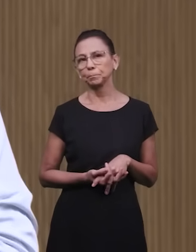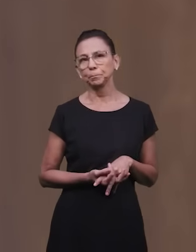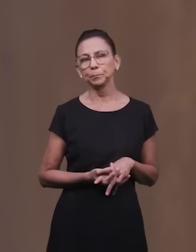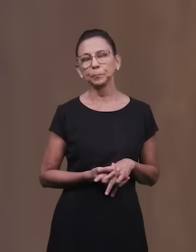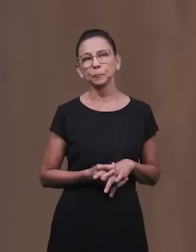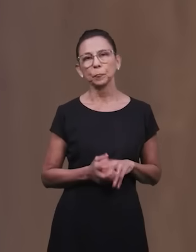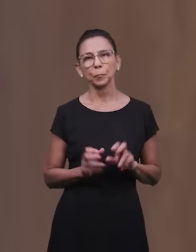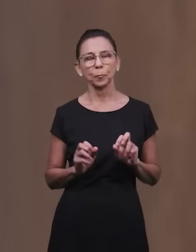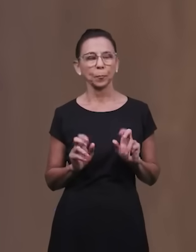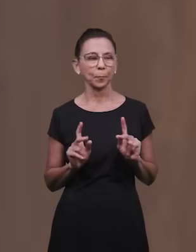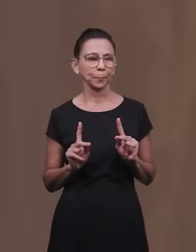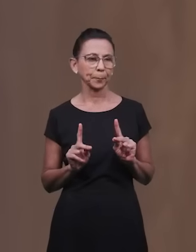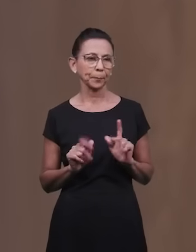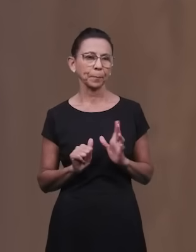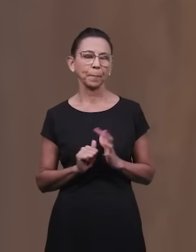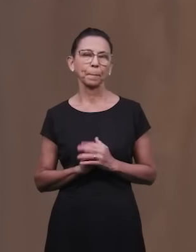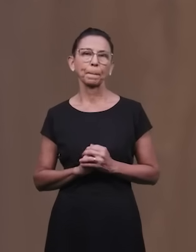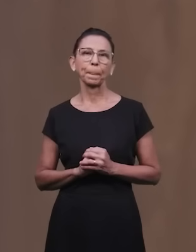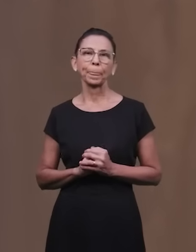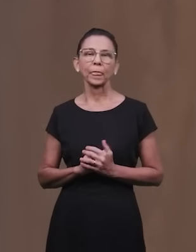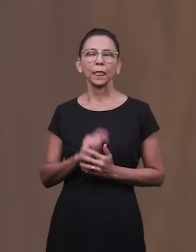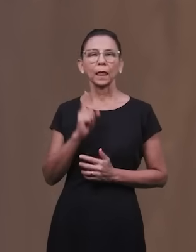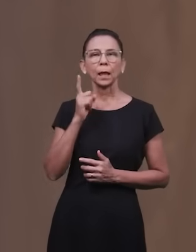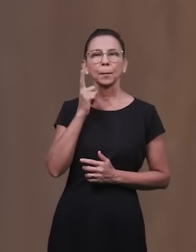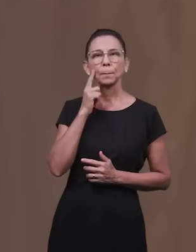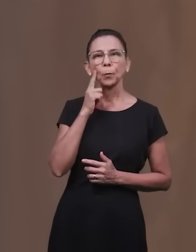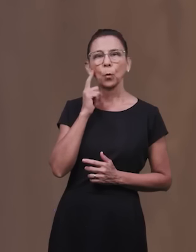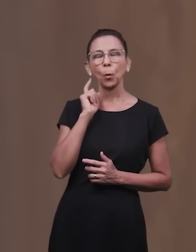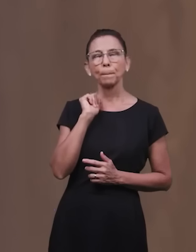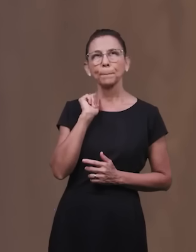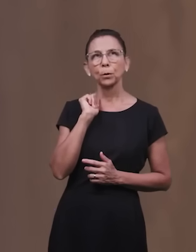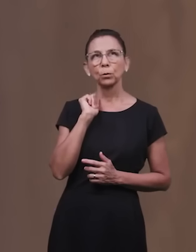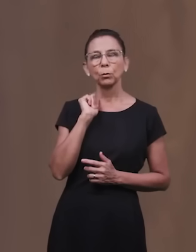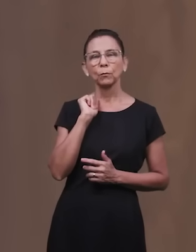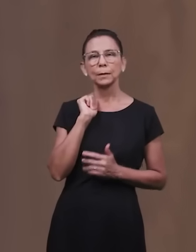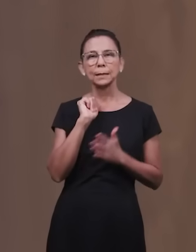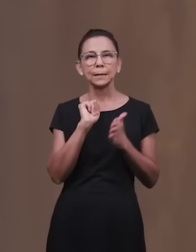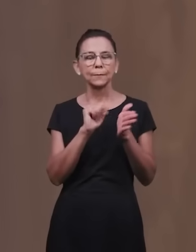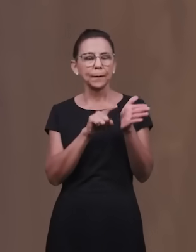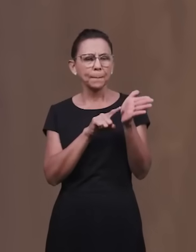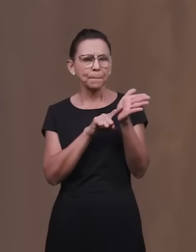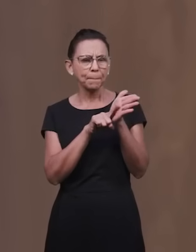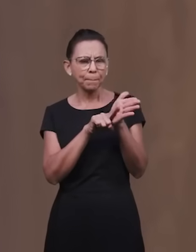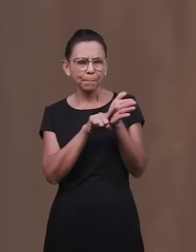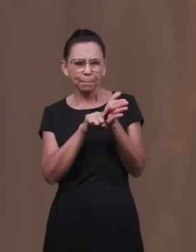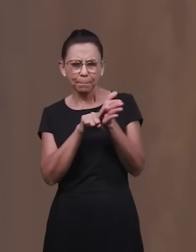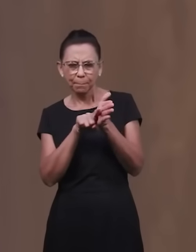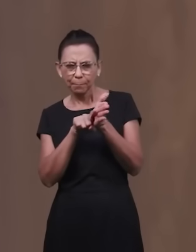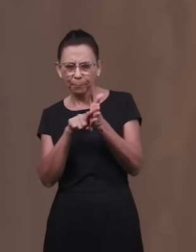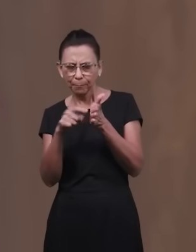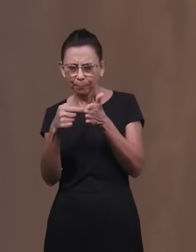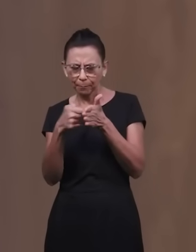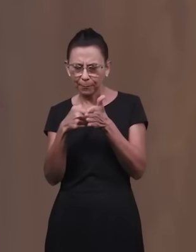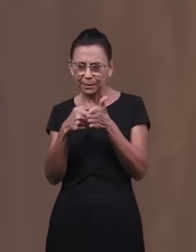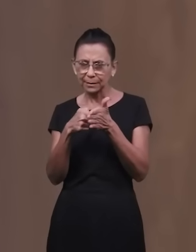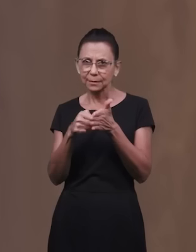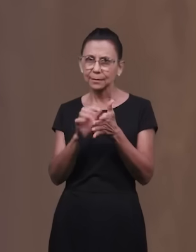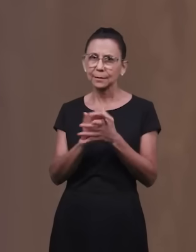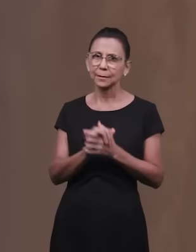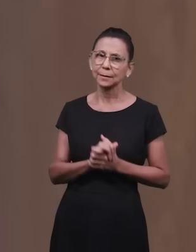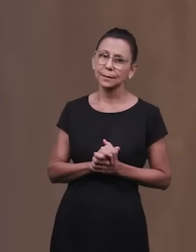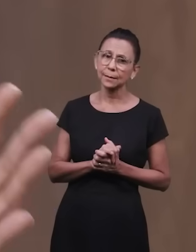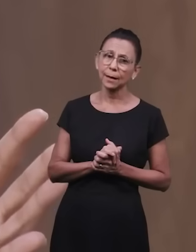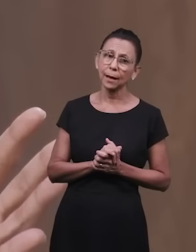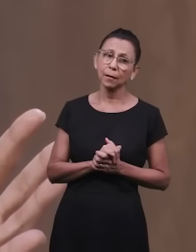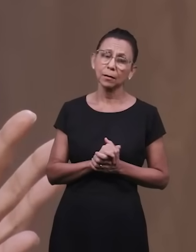sentido? Ok. Primeiro, o diagnóstico, né? Como é que ele é feito? Muitas vezes